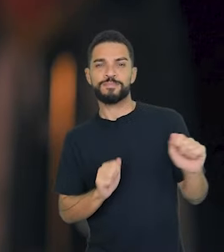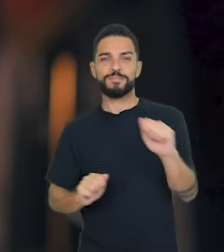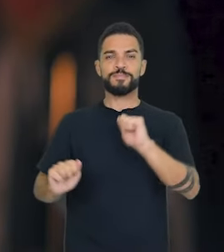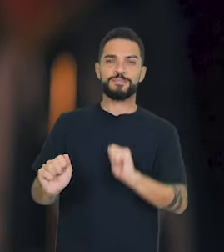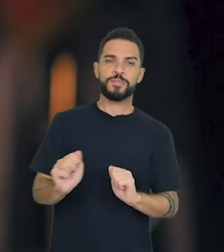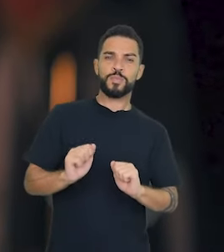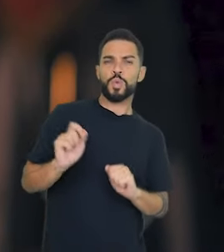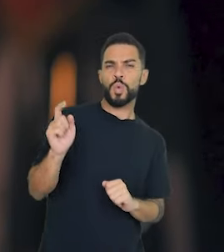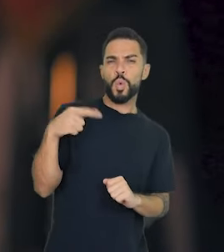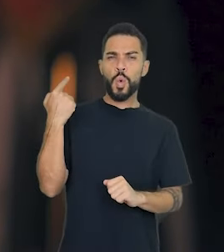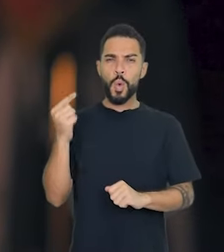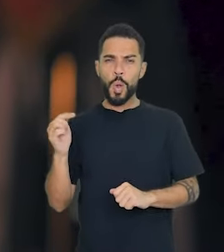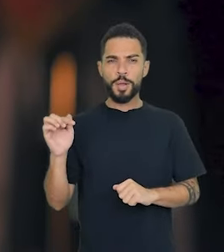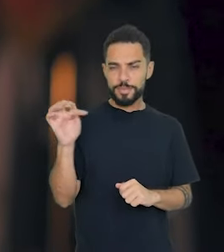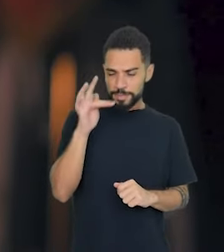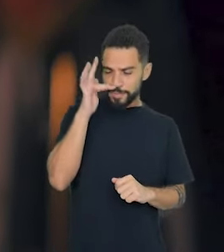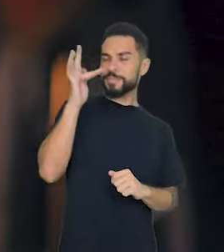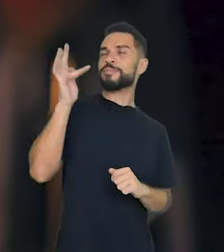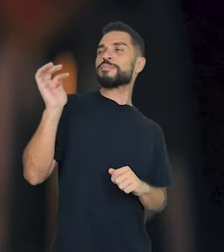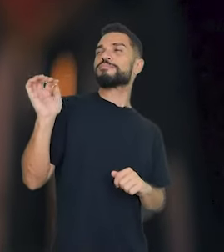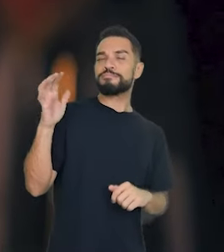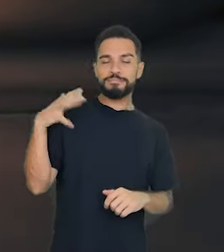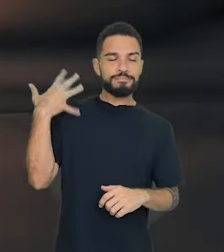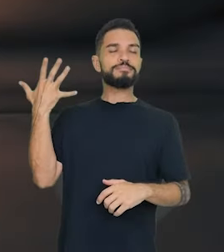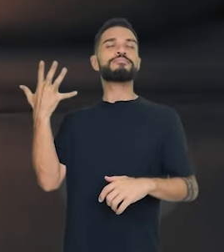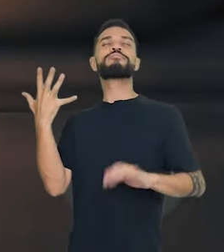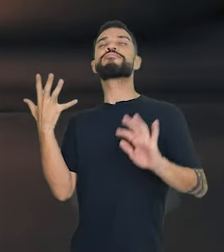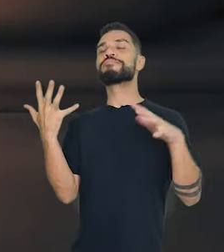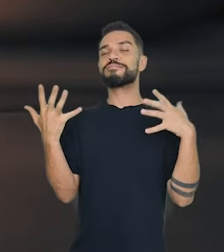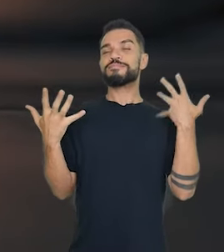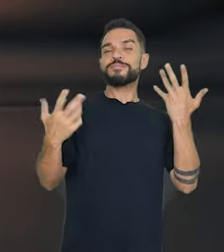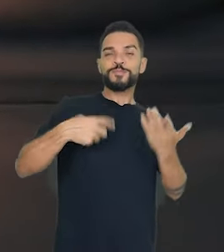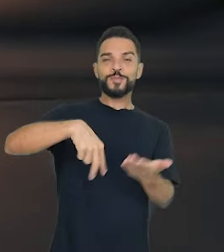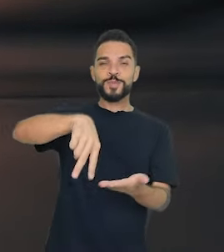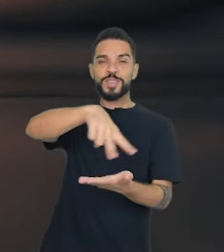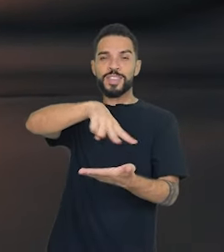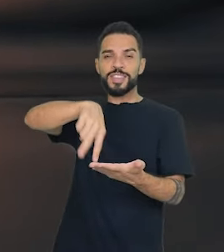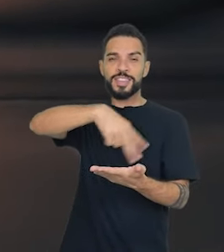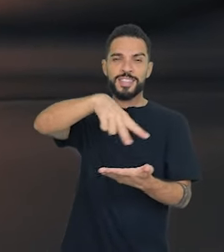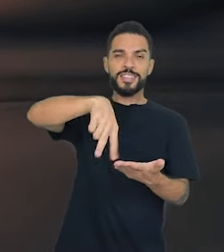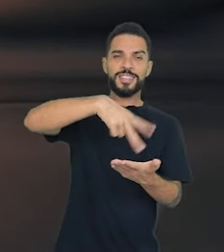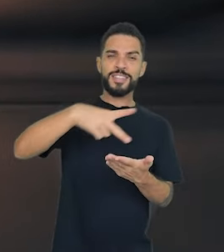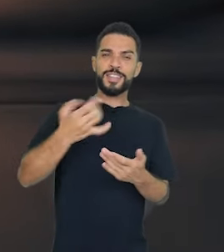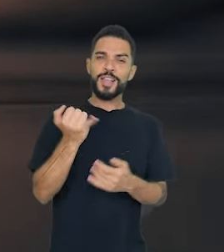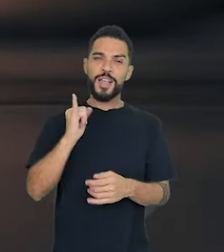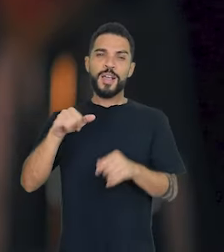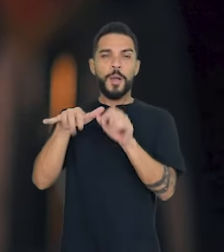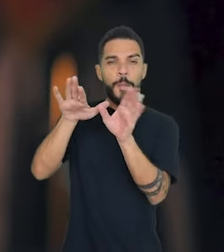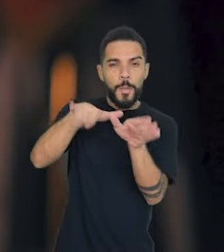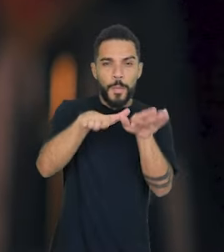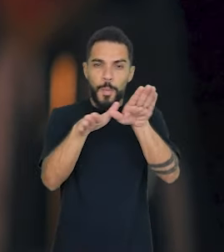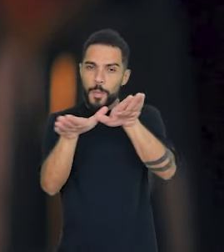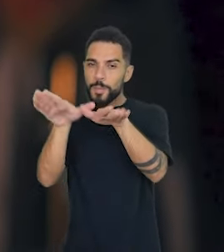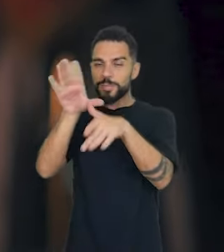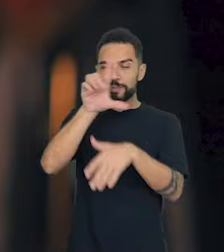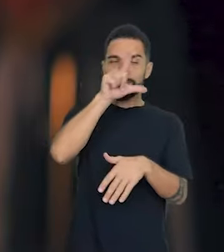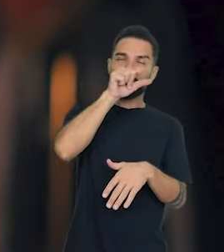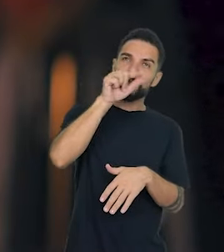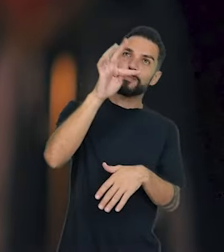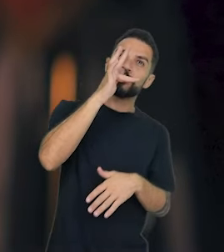com elegância flutua, como um bailado de um beija-flor.